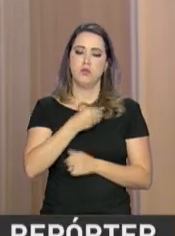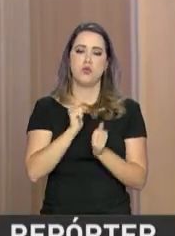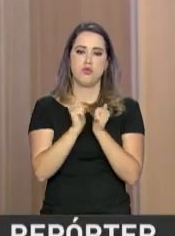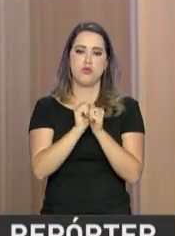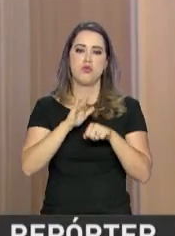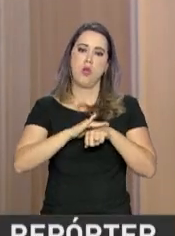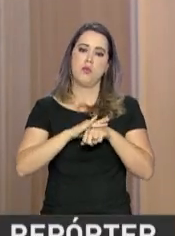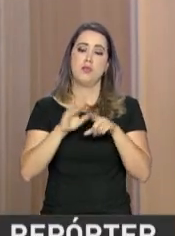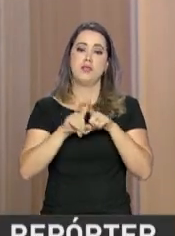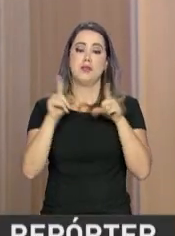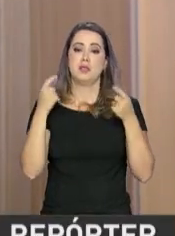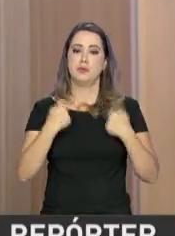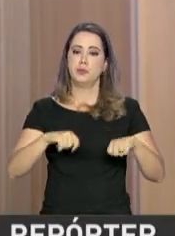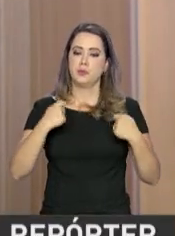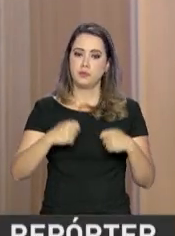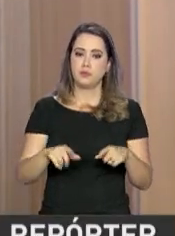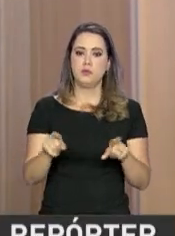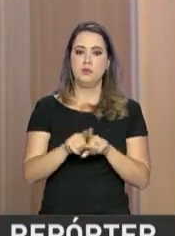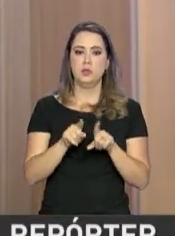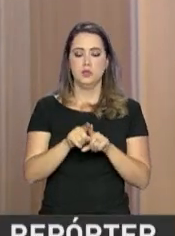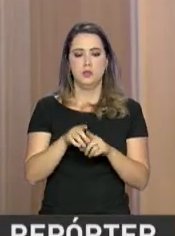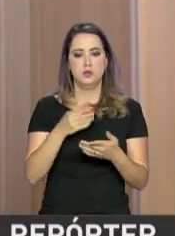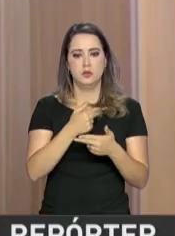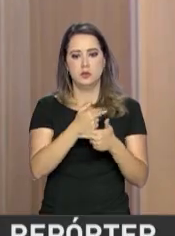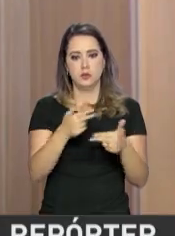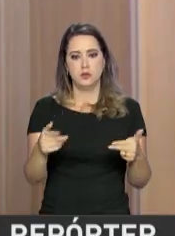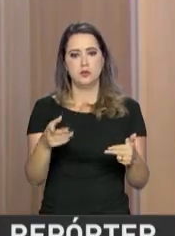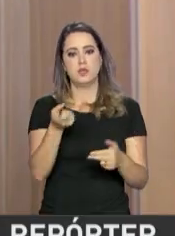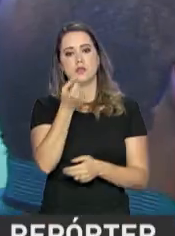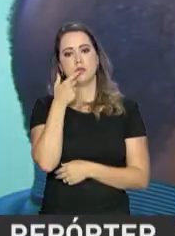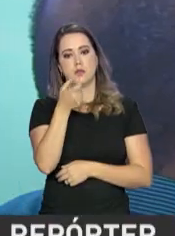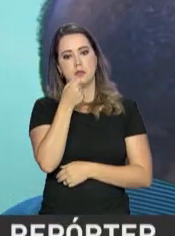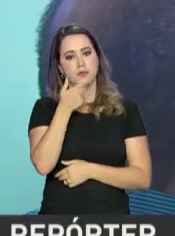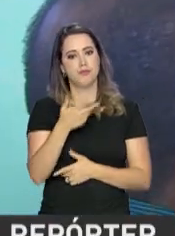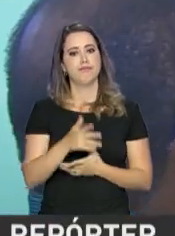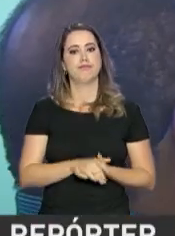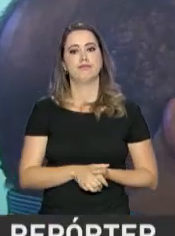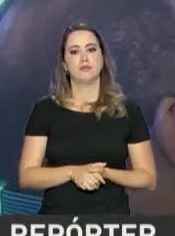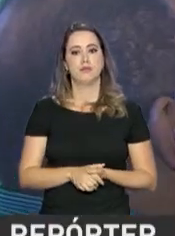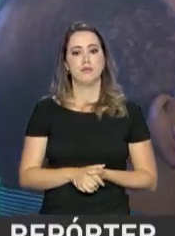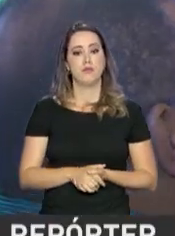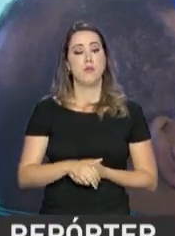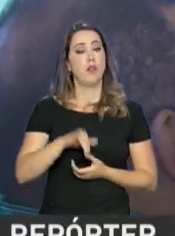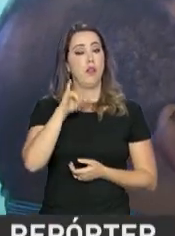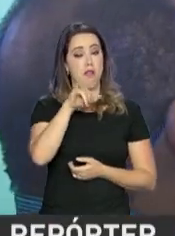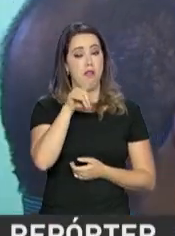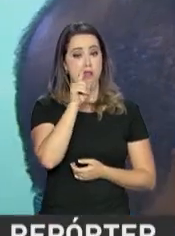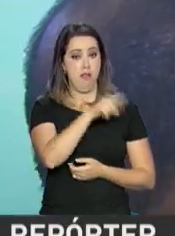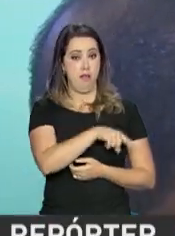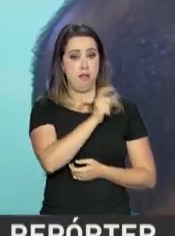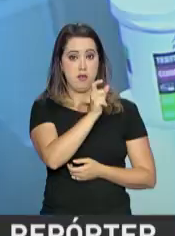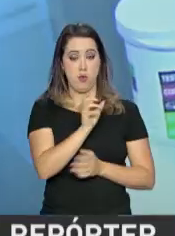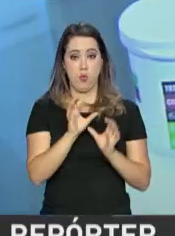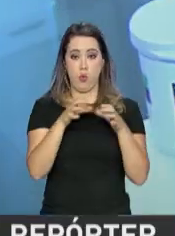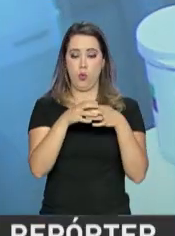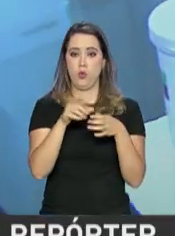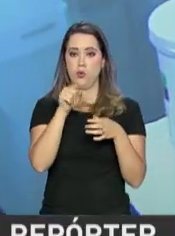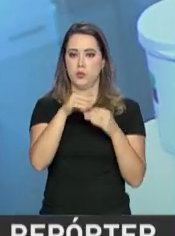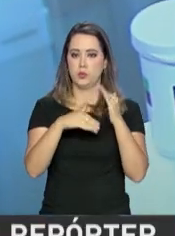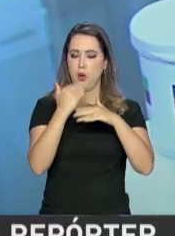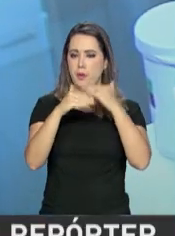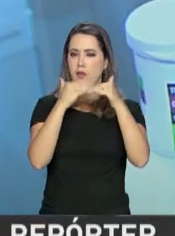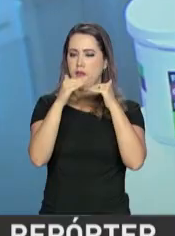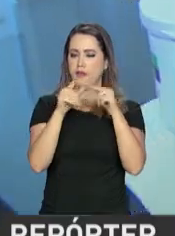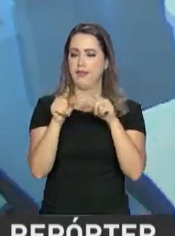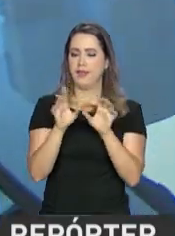essa só que eu tenho que tomar também uma bateria de remédios o seu josé faz parte de uma estatística que vem